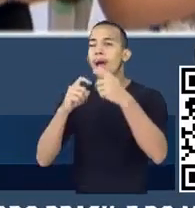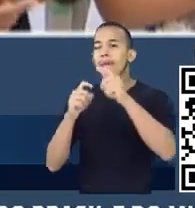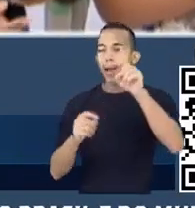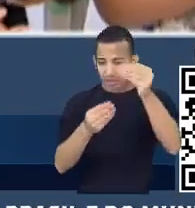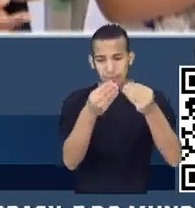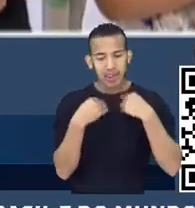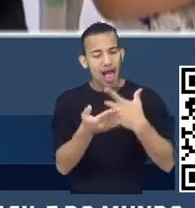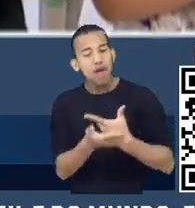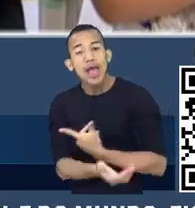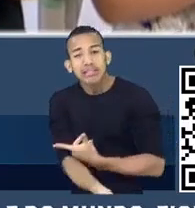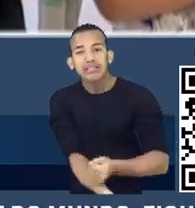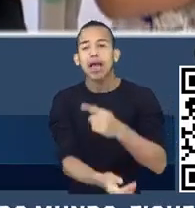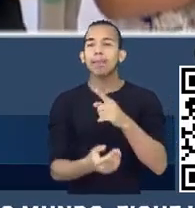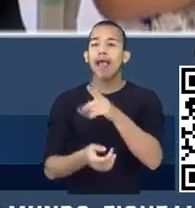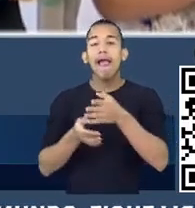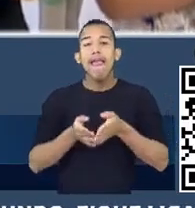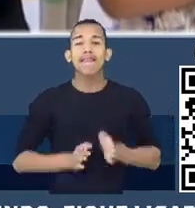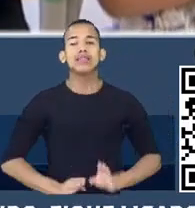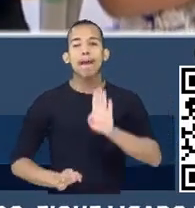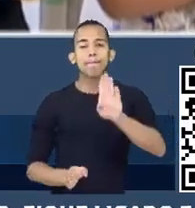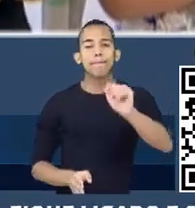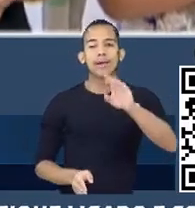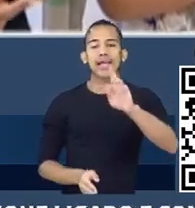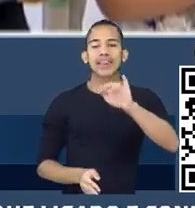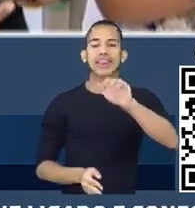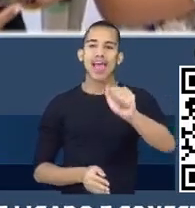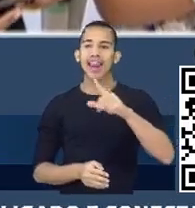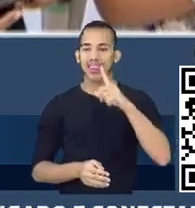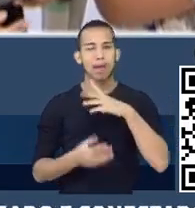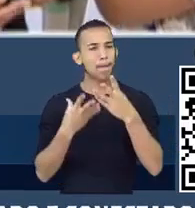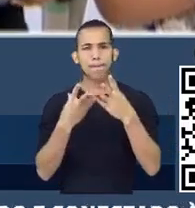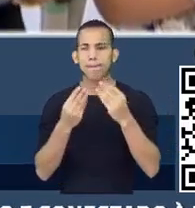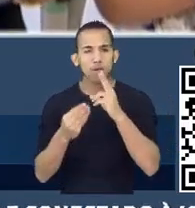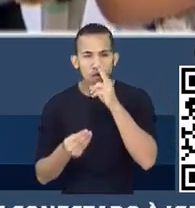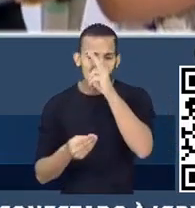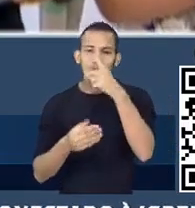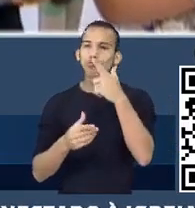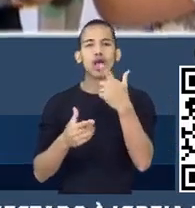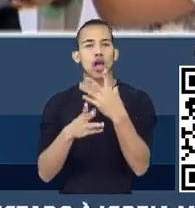Assim, aí ele disse assim: ela nasceu com a bactéria alta, tá com a bactéria alta, não tem cura.